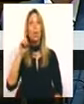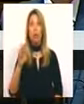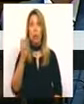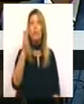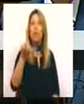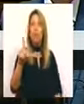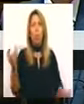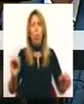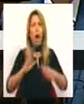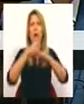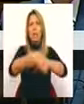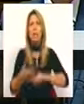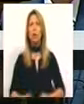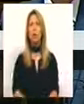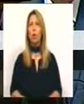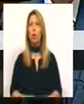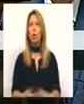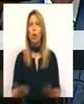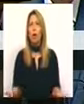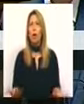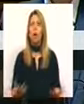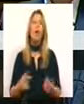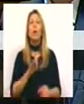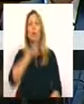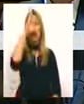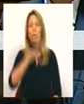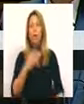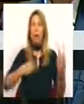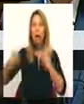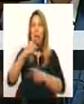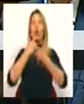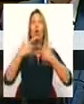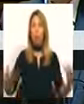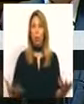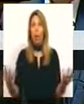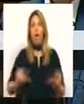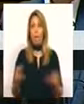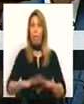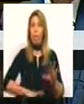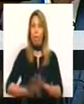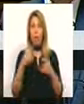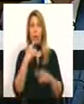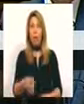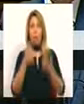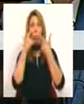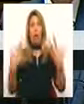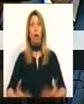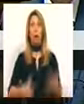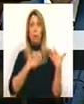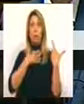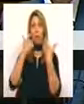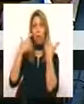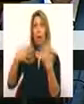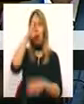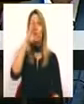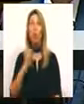não têm acesso? Sr. Ministro, todas as críticas que foram feitas, todas as críticas que foram apontadas como responsabilidade do Governo, muito